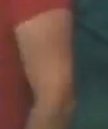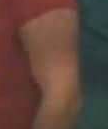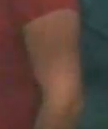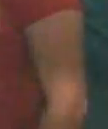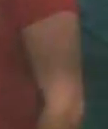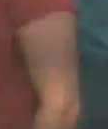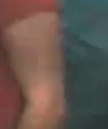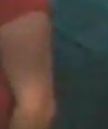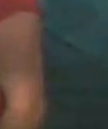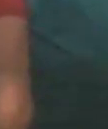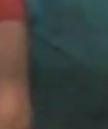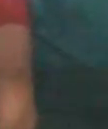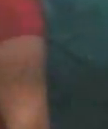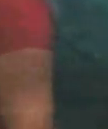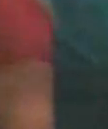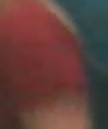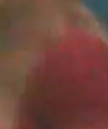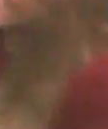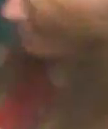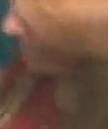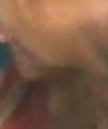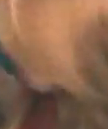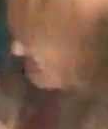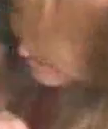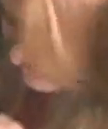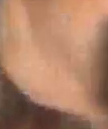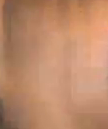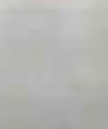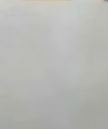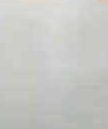47,34% dos votos válidos, totalizando